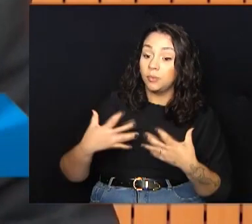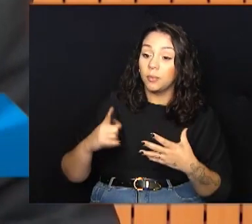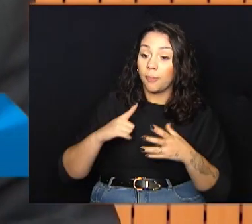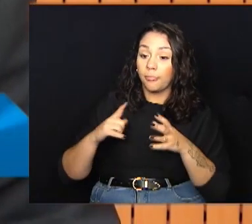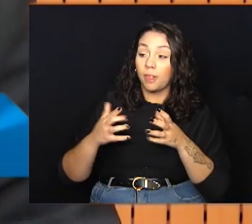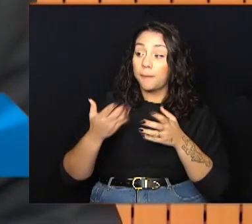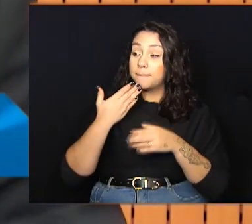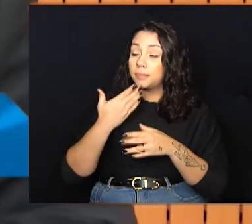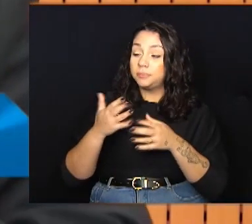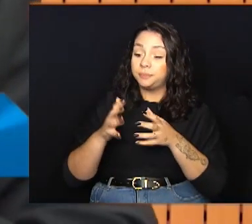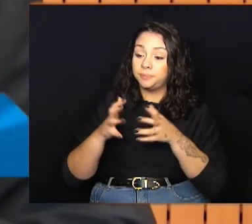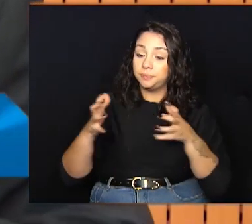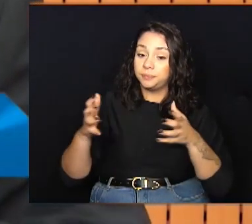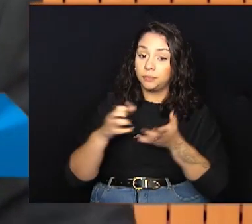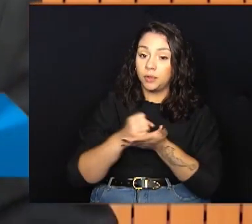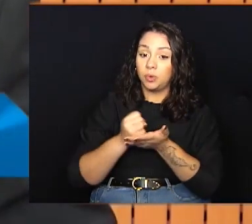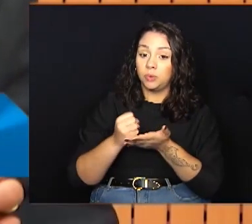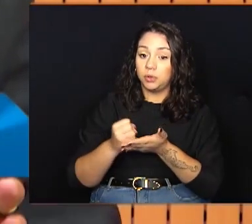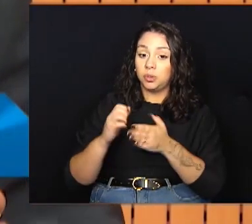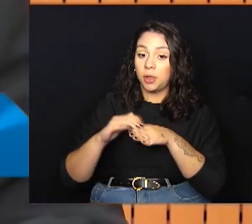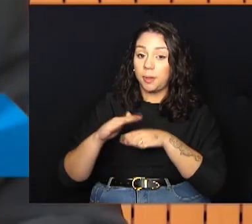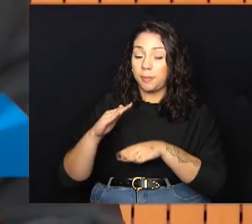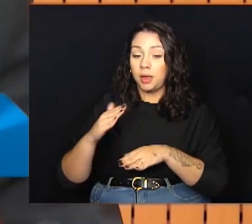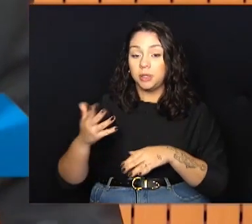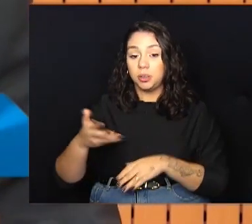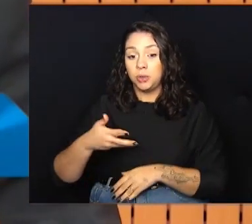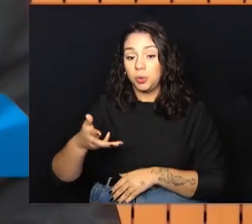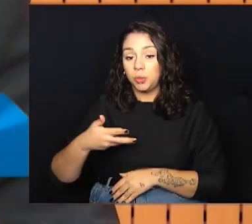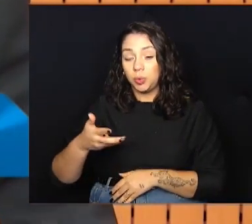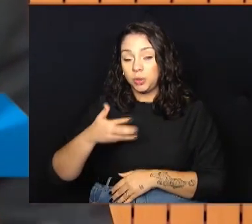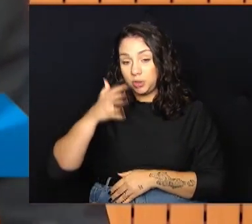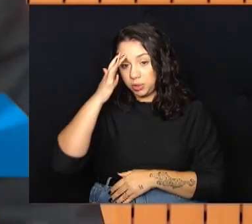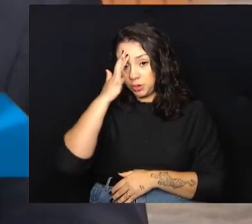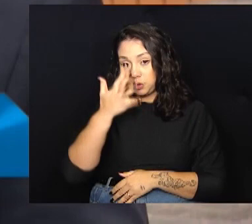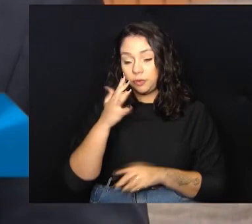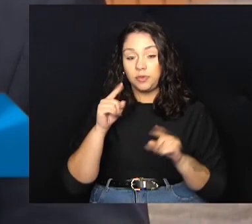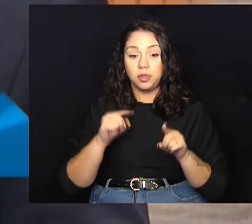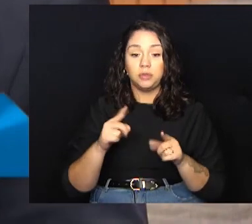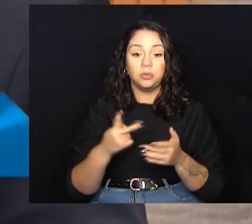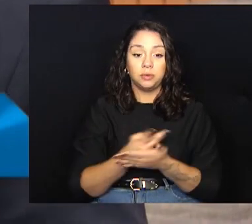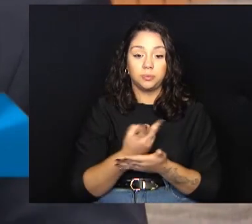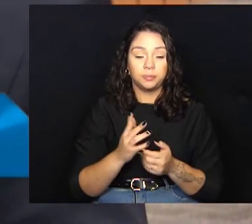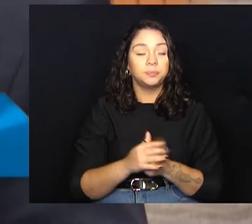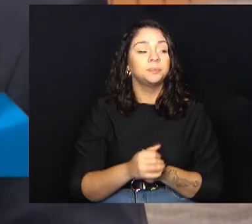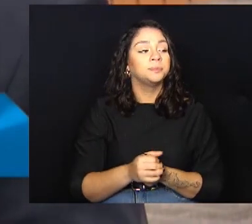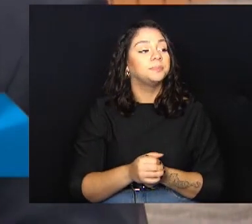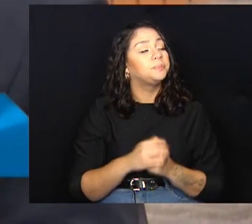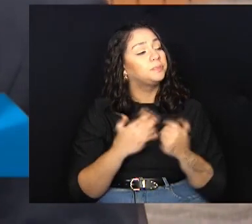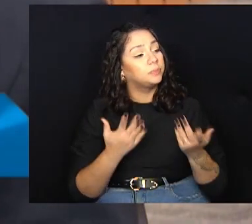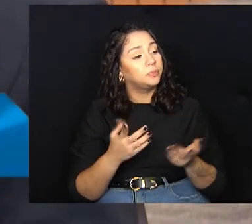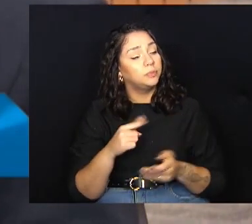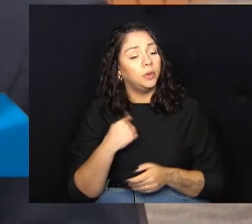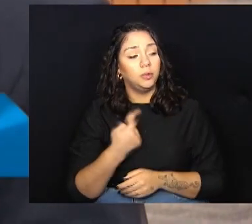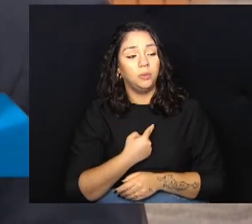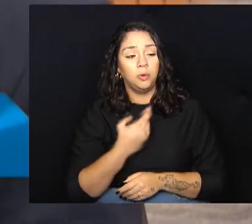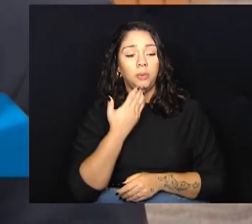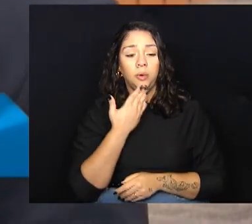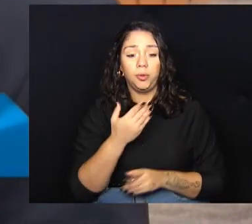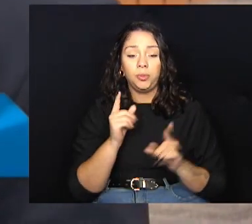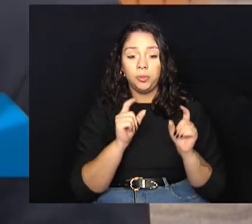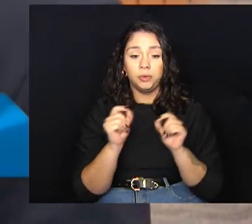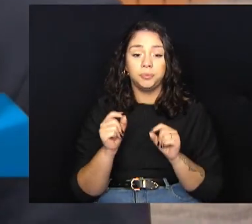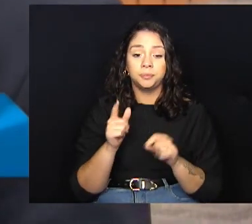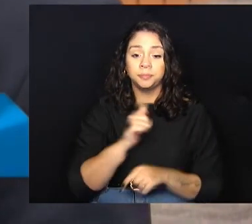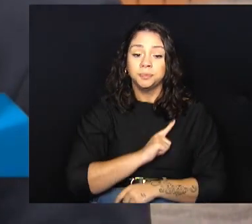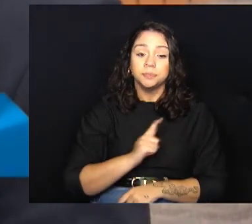número de contratações e mais agilidade para resolver essa situação então o que que a gente está solicitando ao